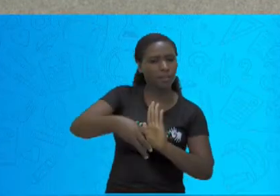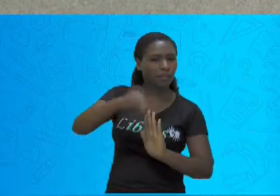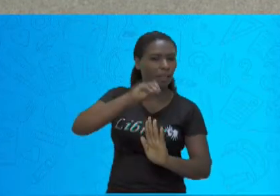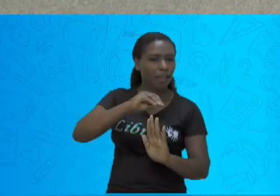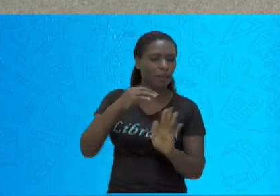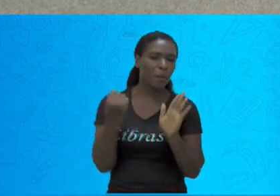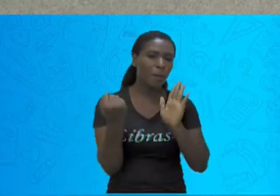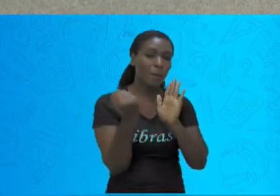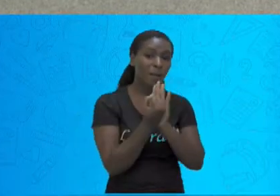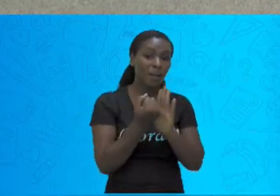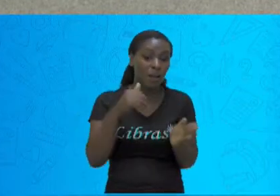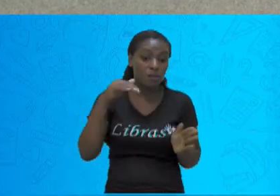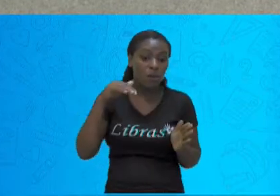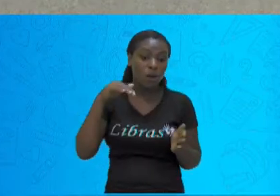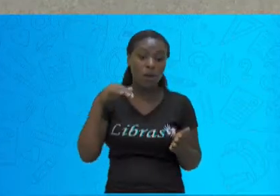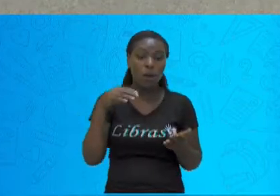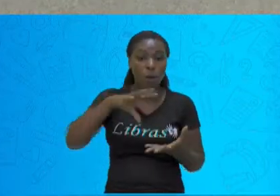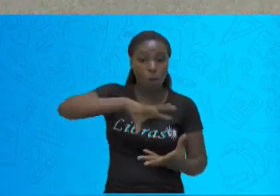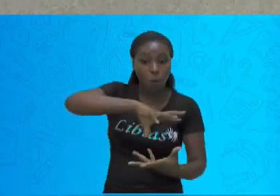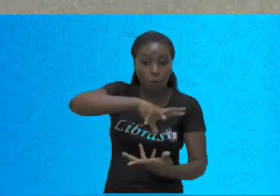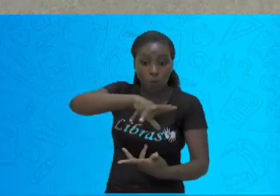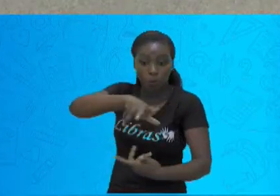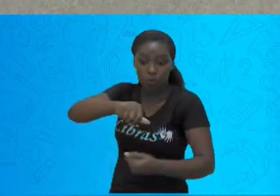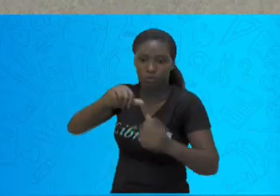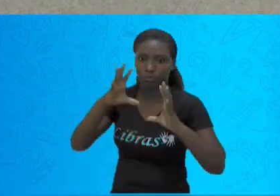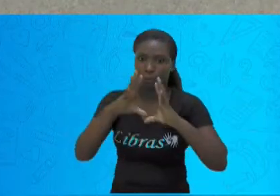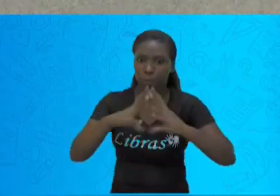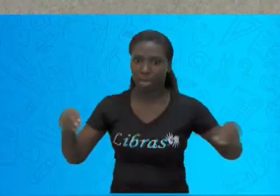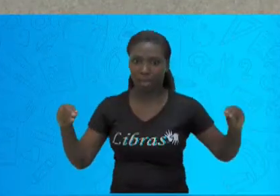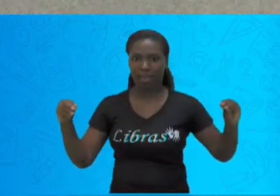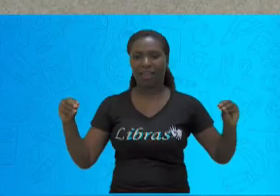marcava o fim do mundo, ou seja, o fim de uma era.